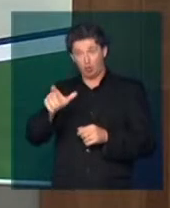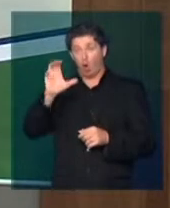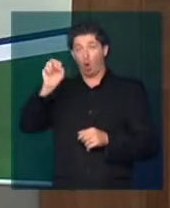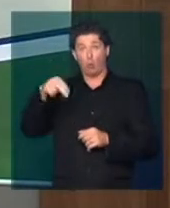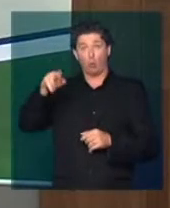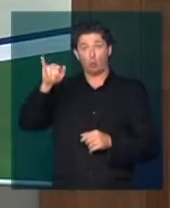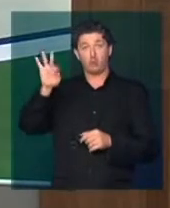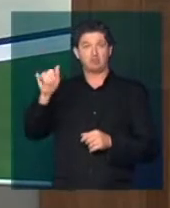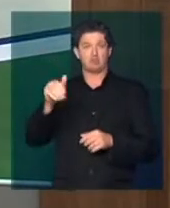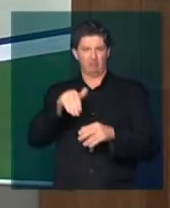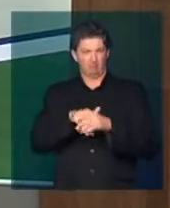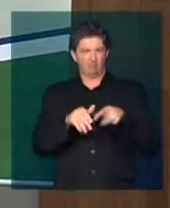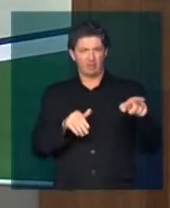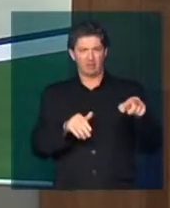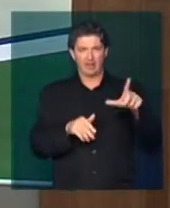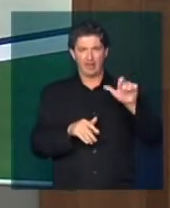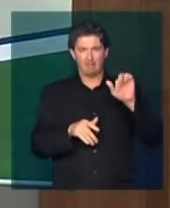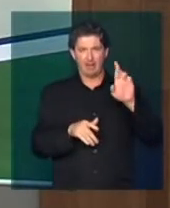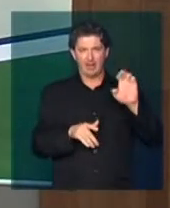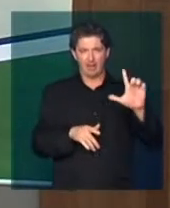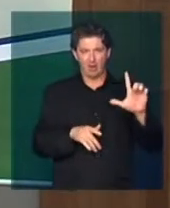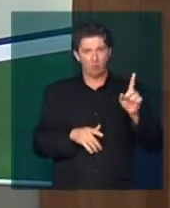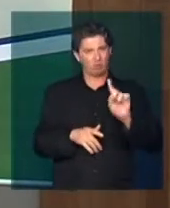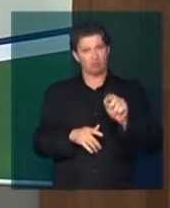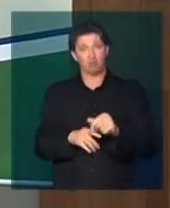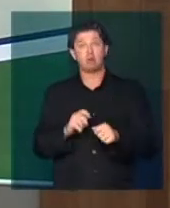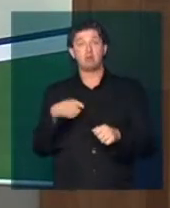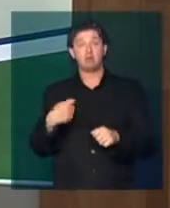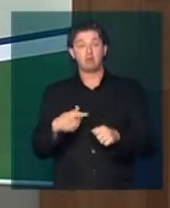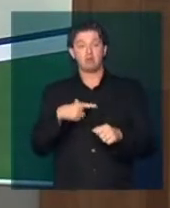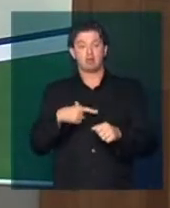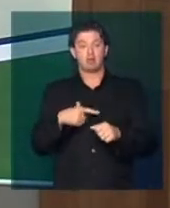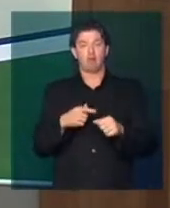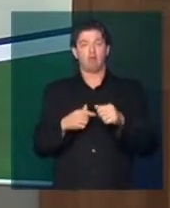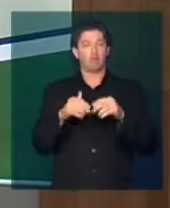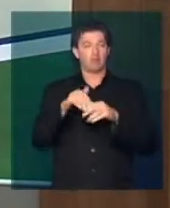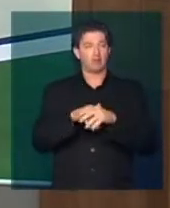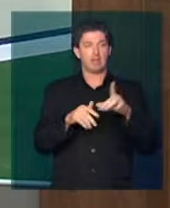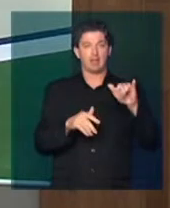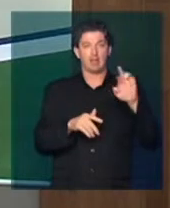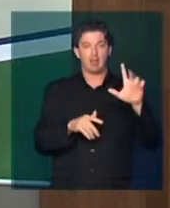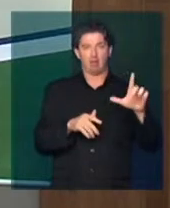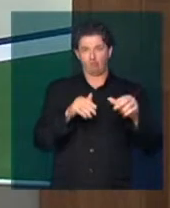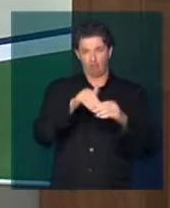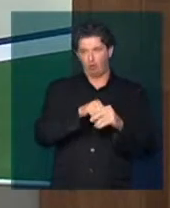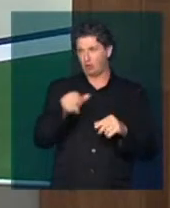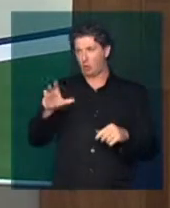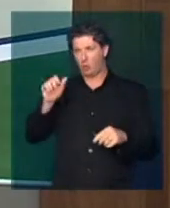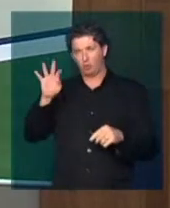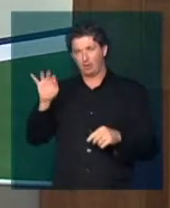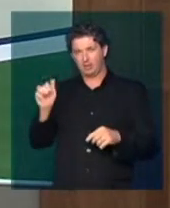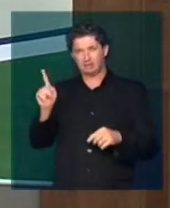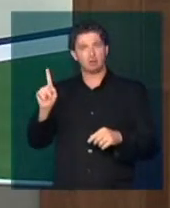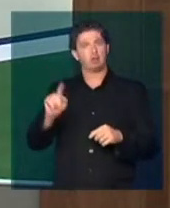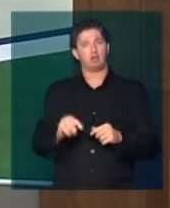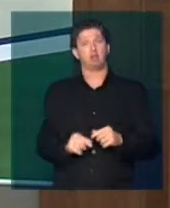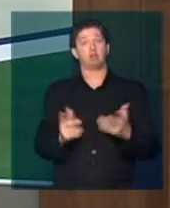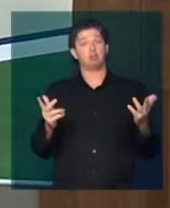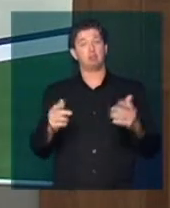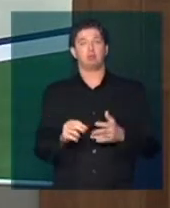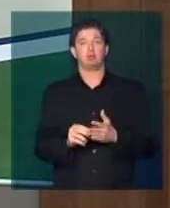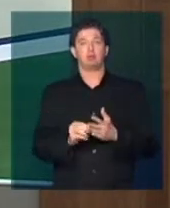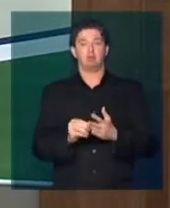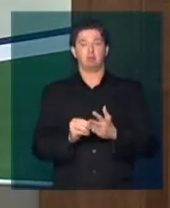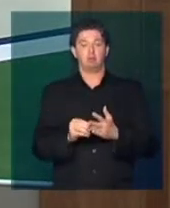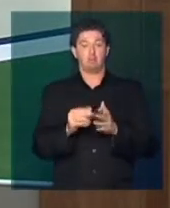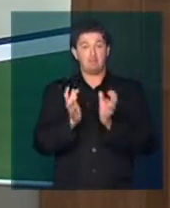Comunista. Não vai votar no Partido Liberal. Quem tiver a ideologia liberal não vai votar no Partido Comunista, e assim sucessivamente. Ou seja, os